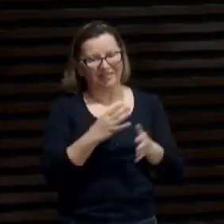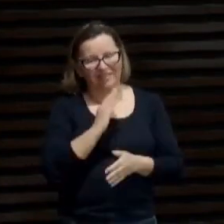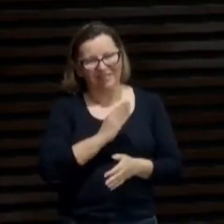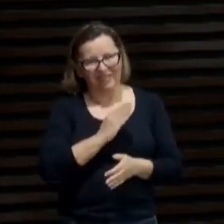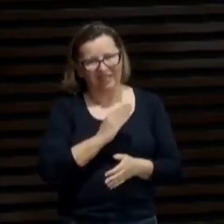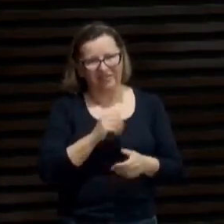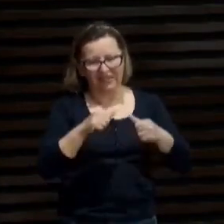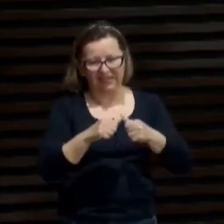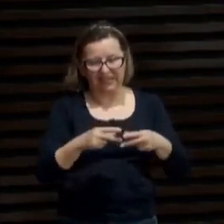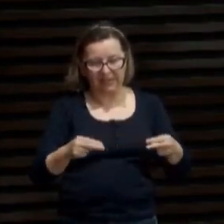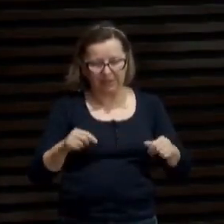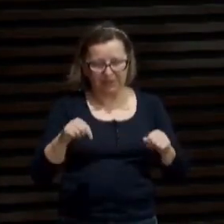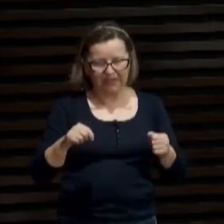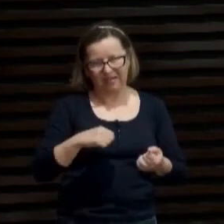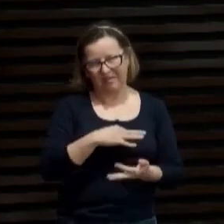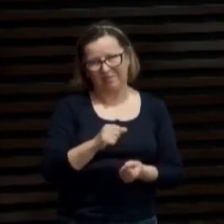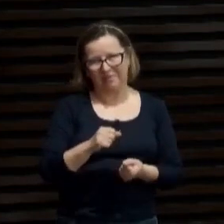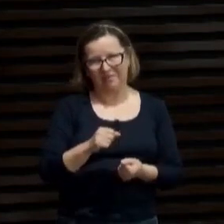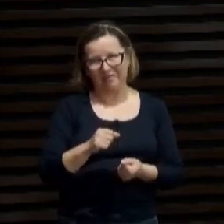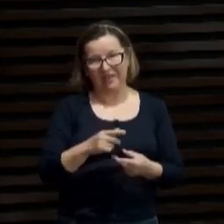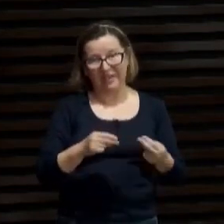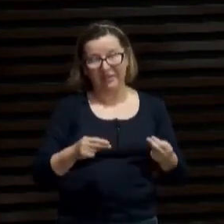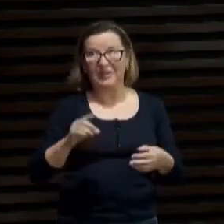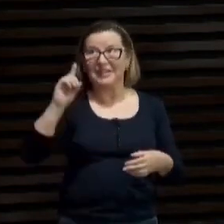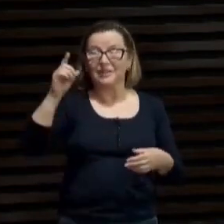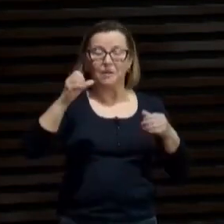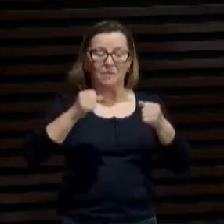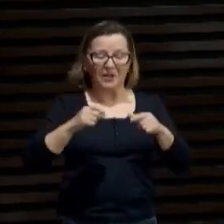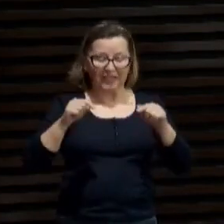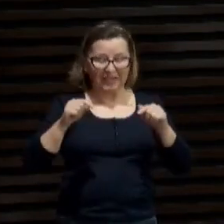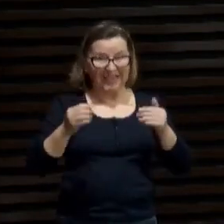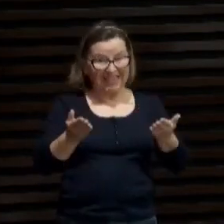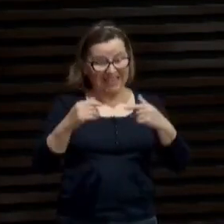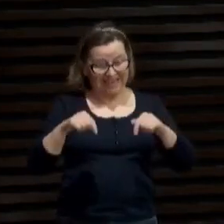Naquilo que Deus pode me dar aqui. A alegria do crente está no céu.